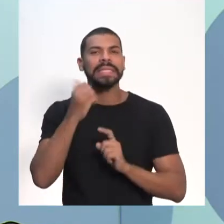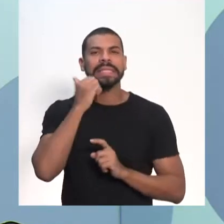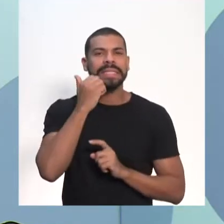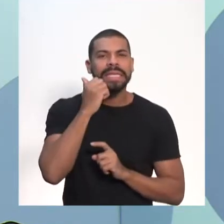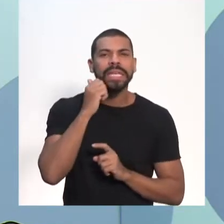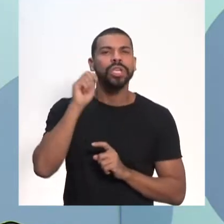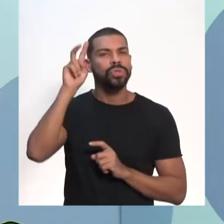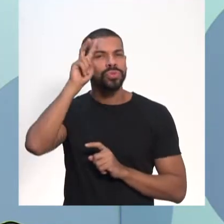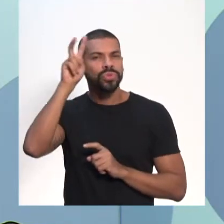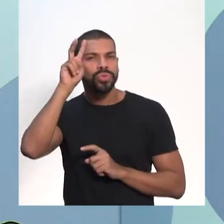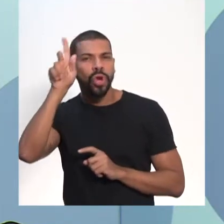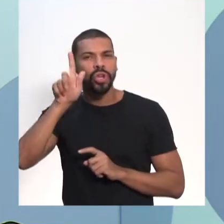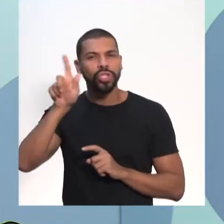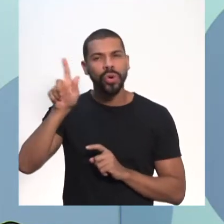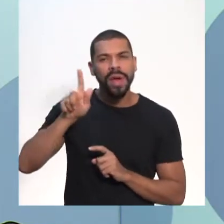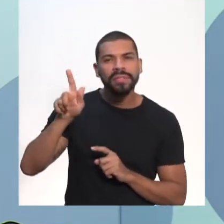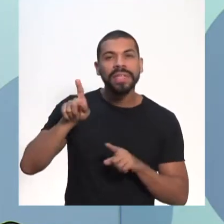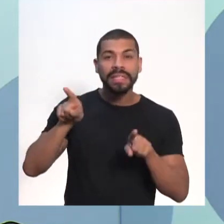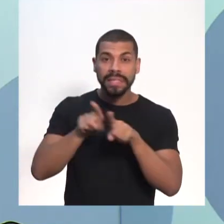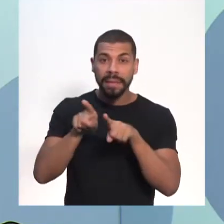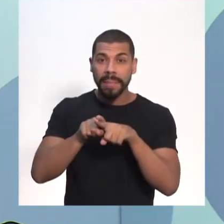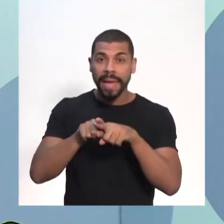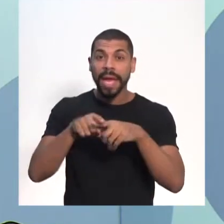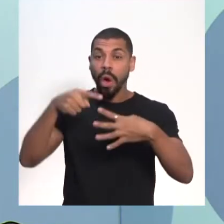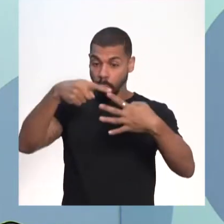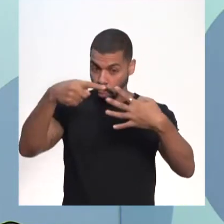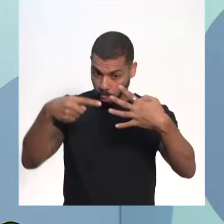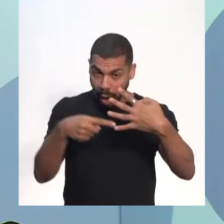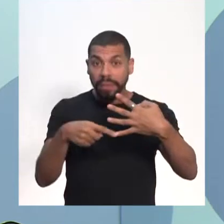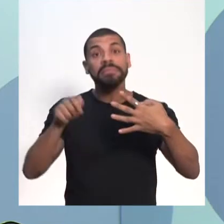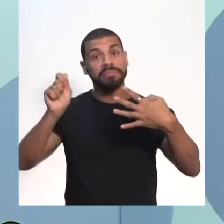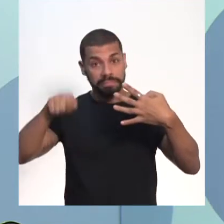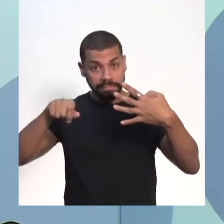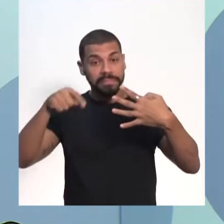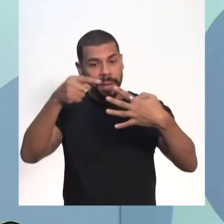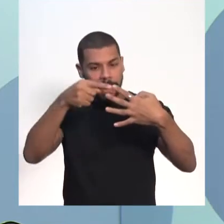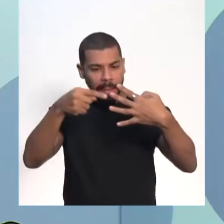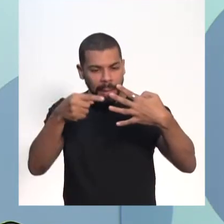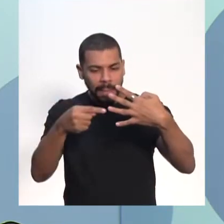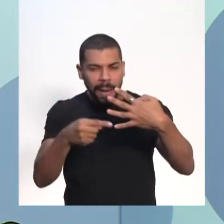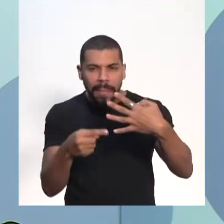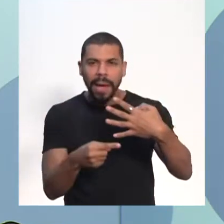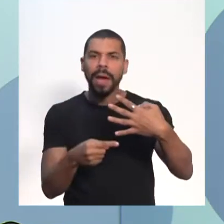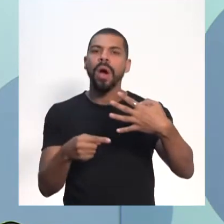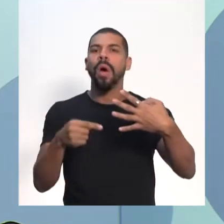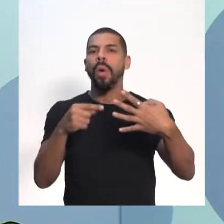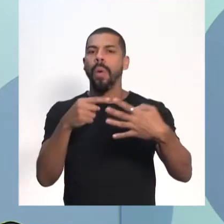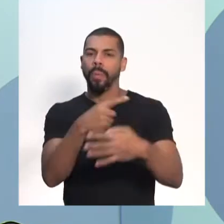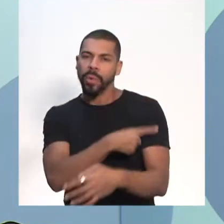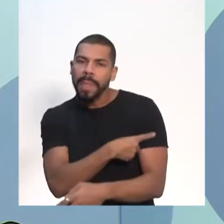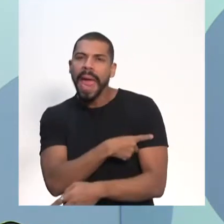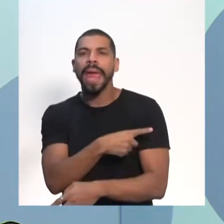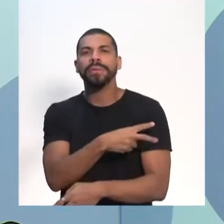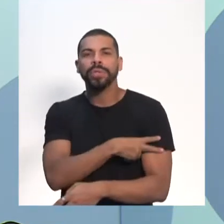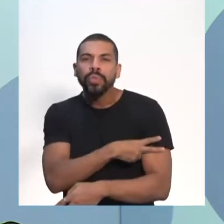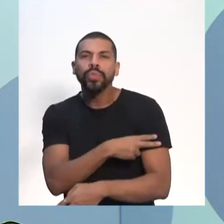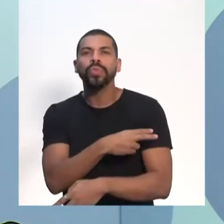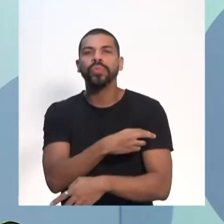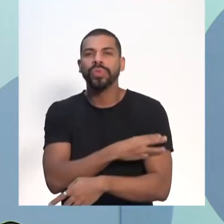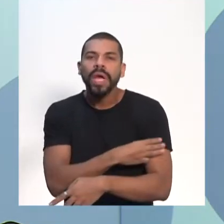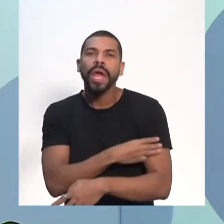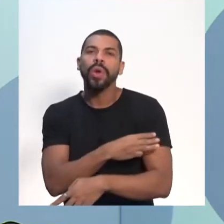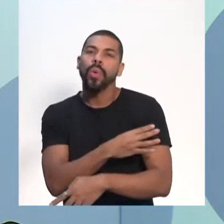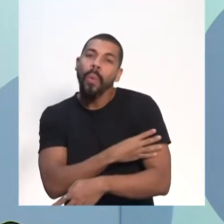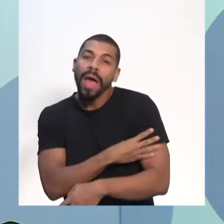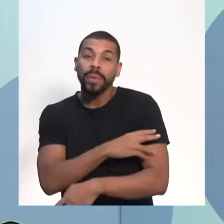história e geografia, nós pensamos também em 4 habilidades para cada ano, né? Então, primeiro, segundo, terceiro, quarto e